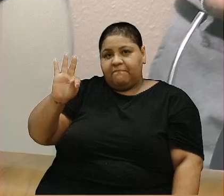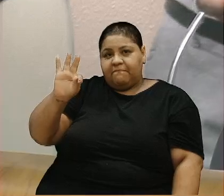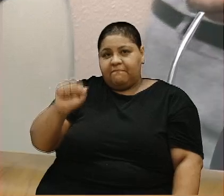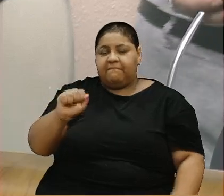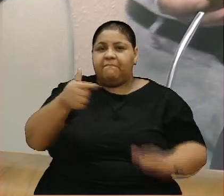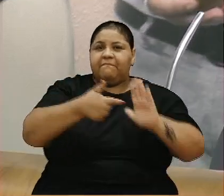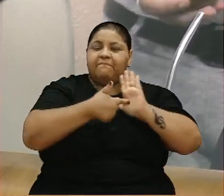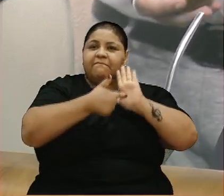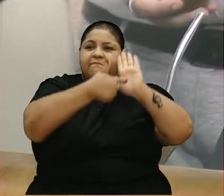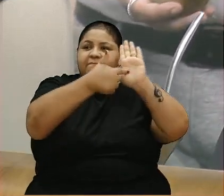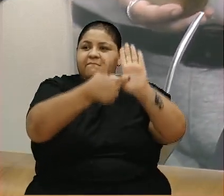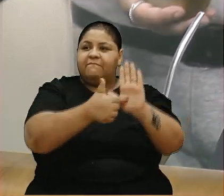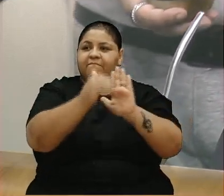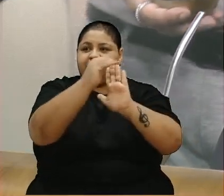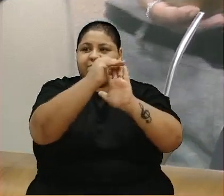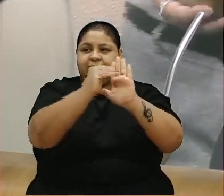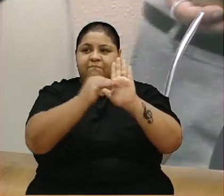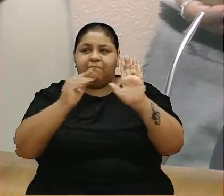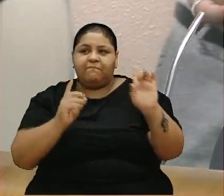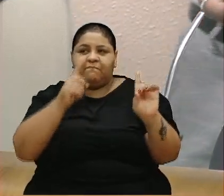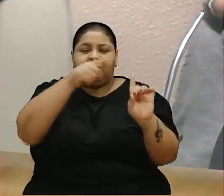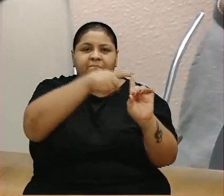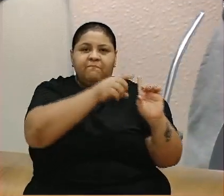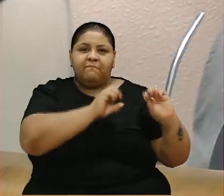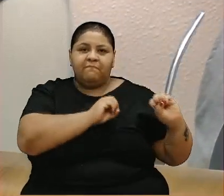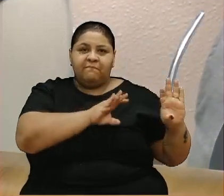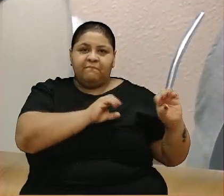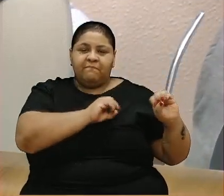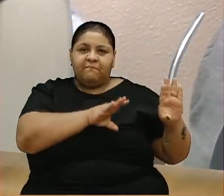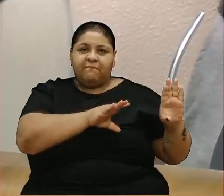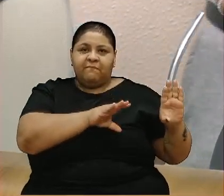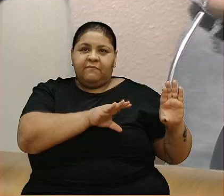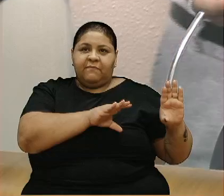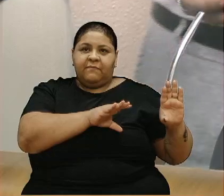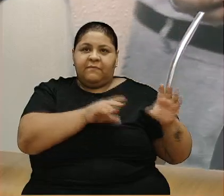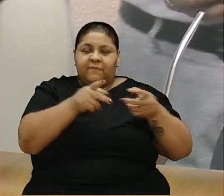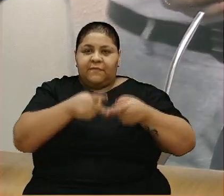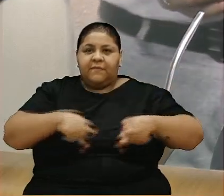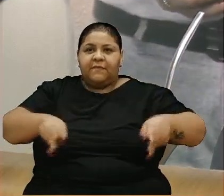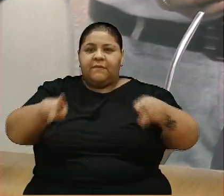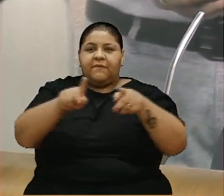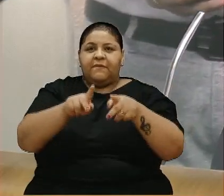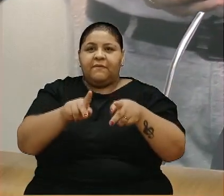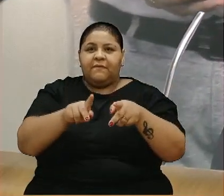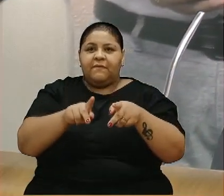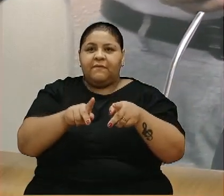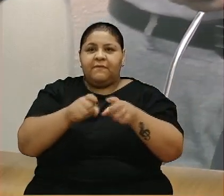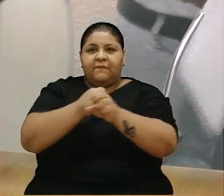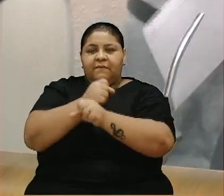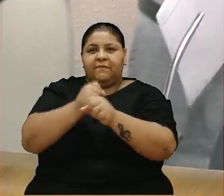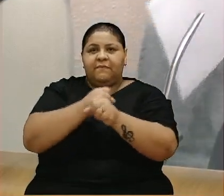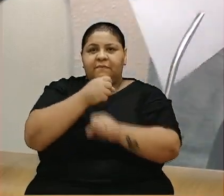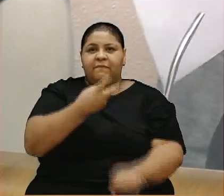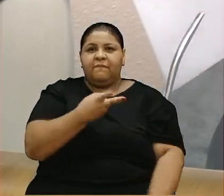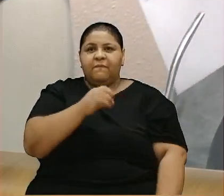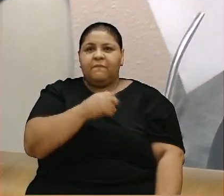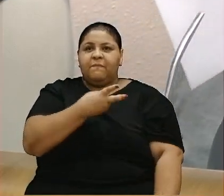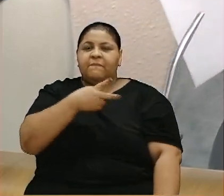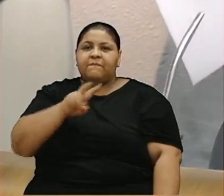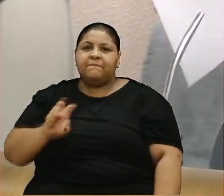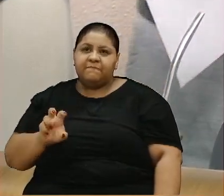a apresentação do plano de metas da educação pública do município para o ano de